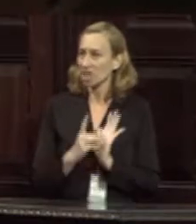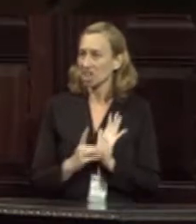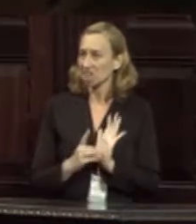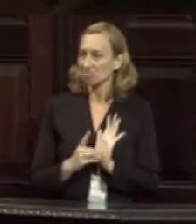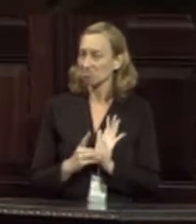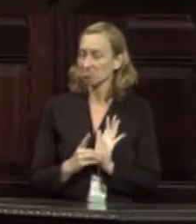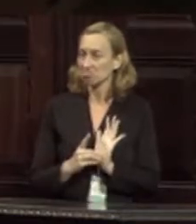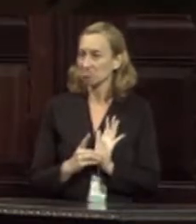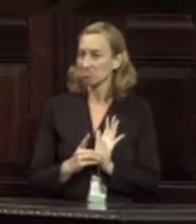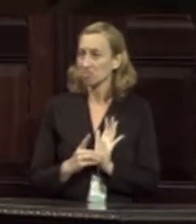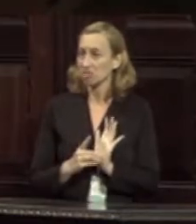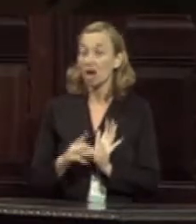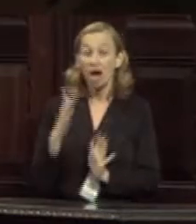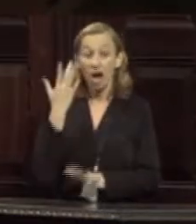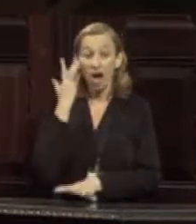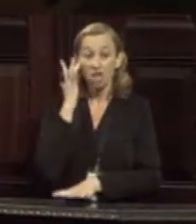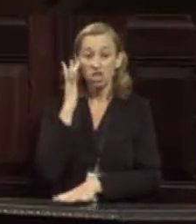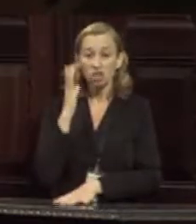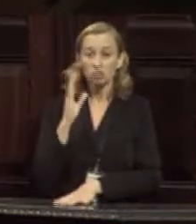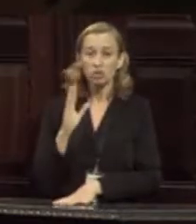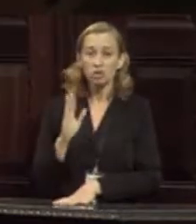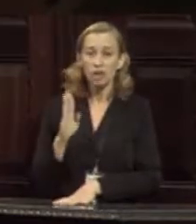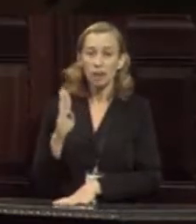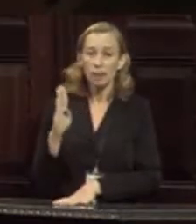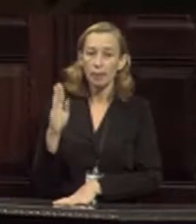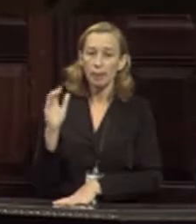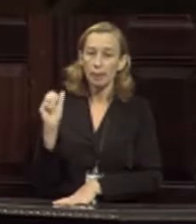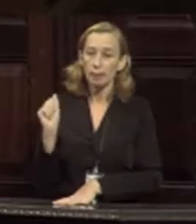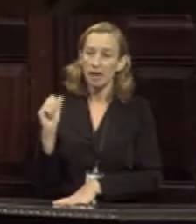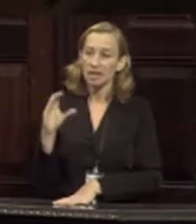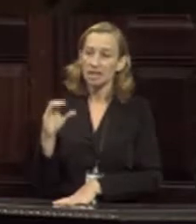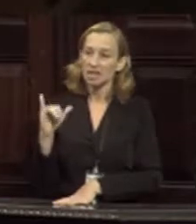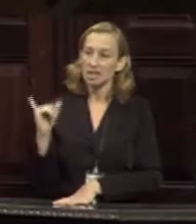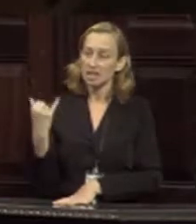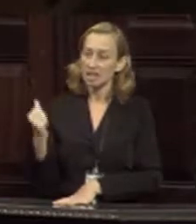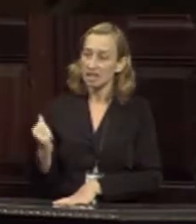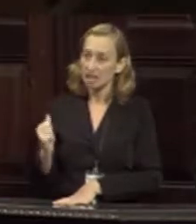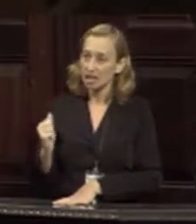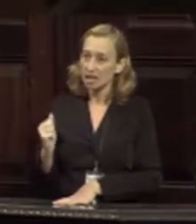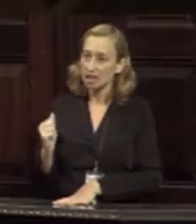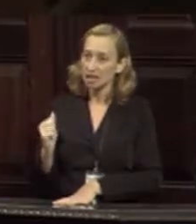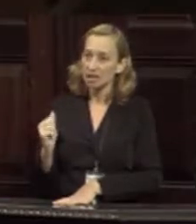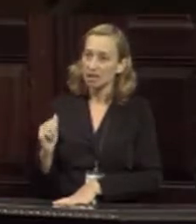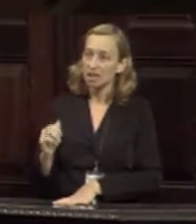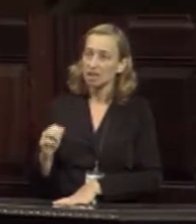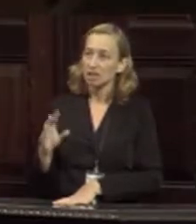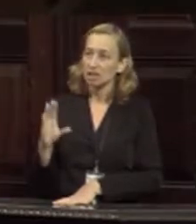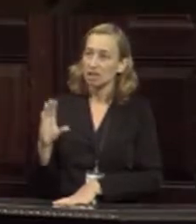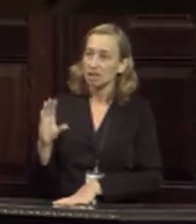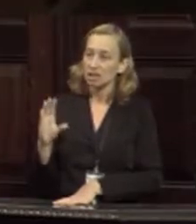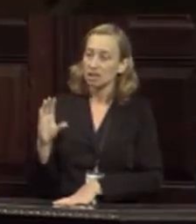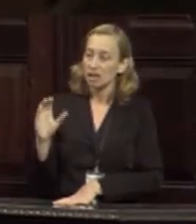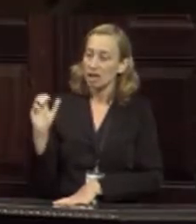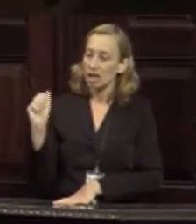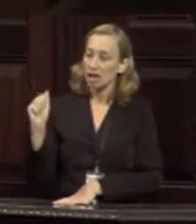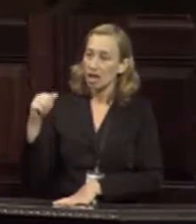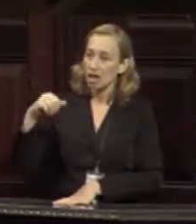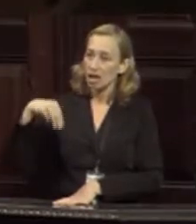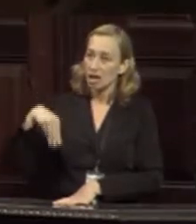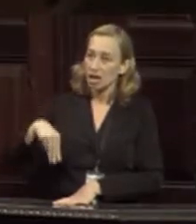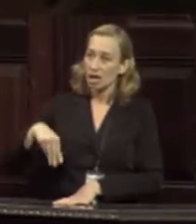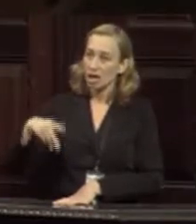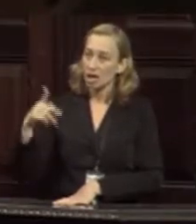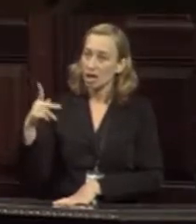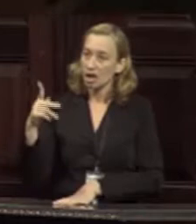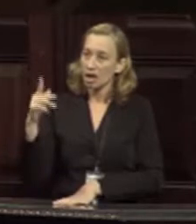Achamos que a Bacia de Campos e a Bacia de Santos é fundamental para a política